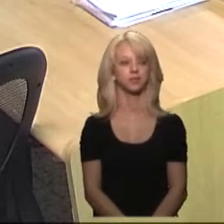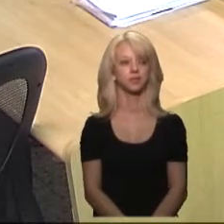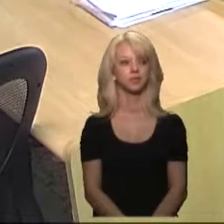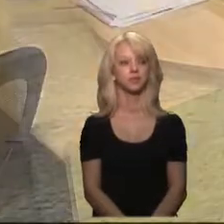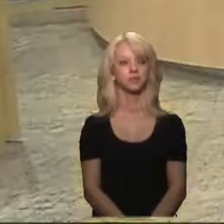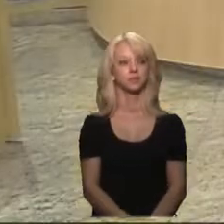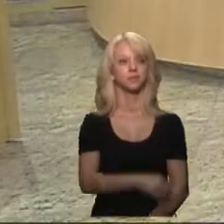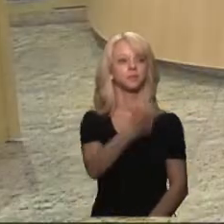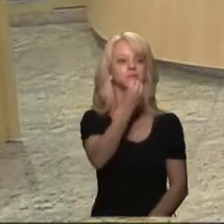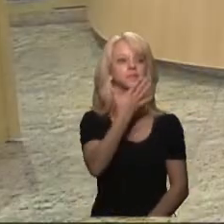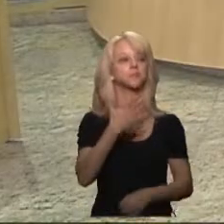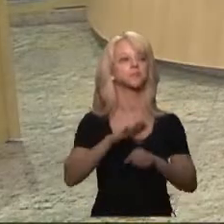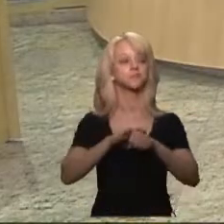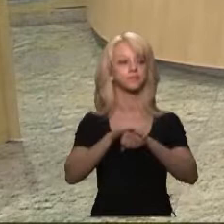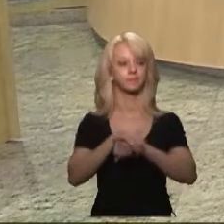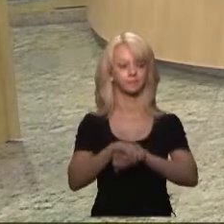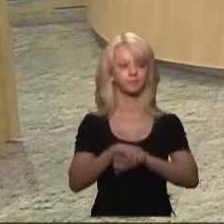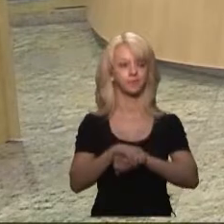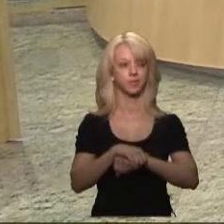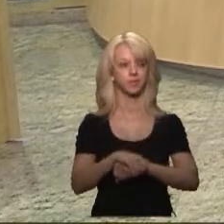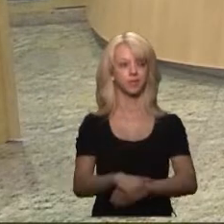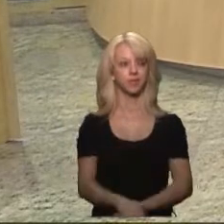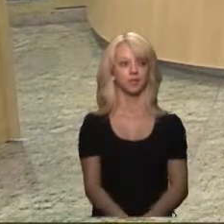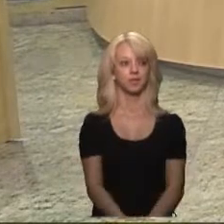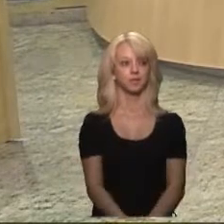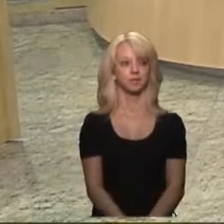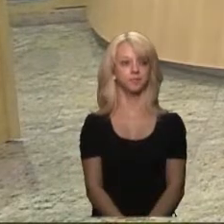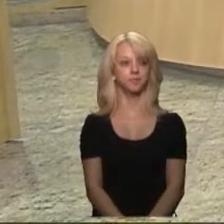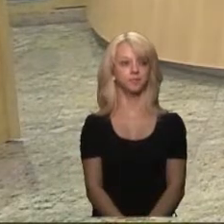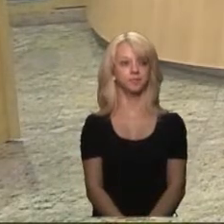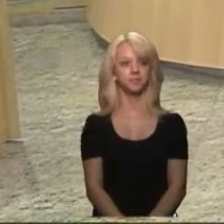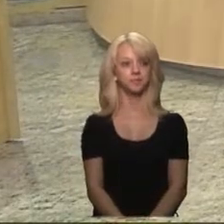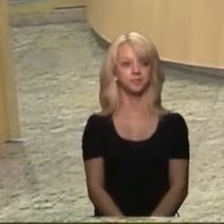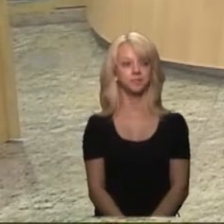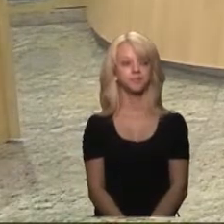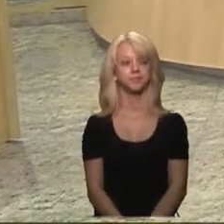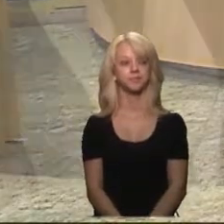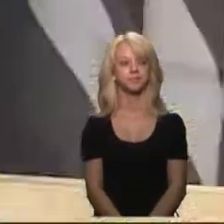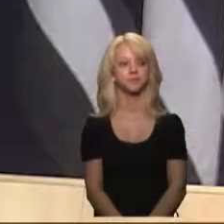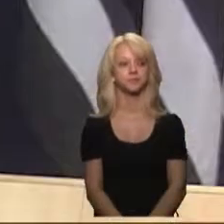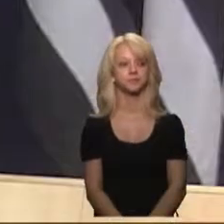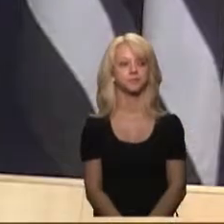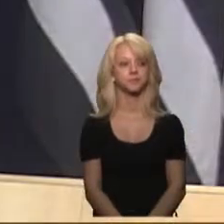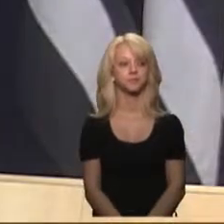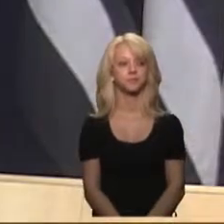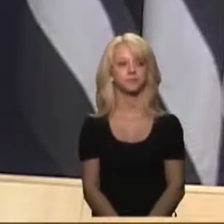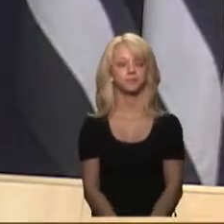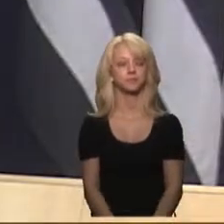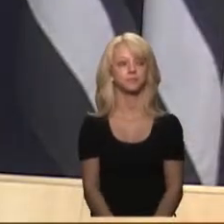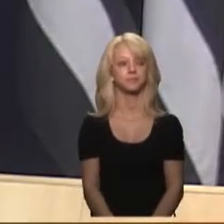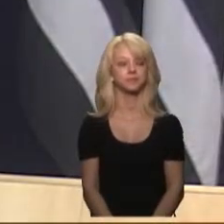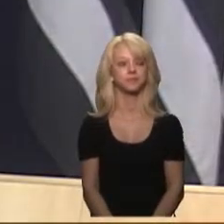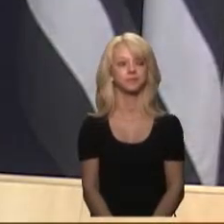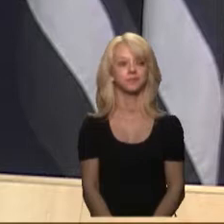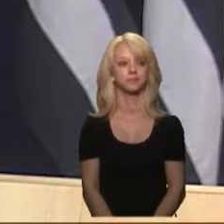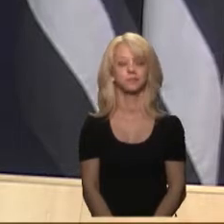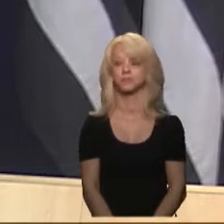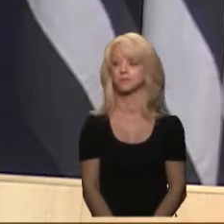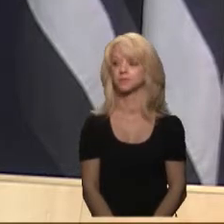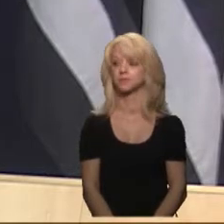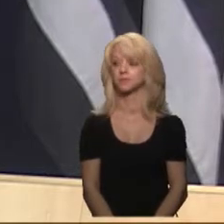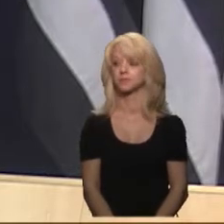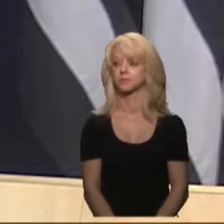Boa noite novamente, senhor presidente. Só para deixar claro que a lei que hoje nós